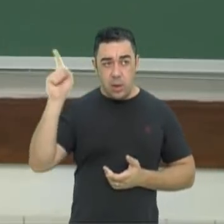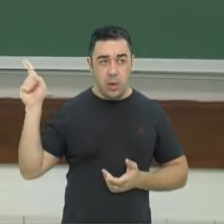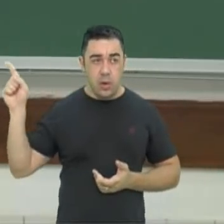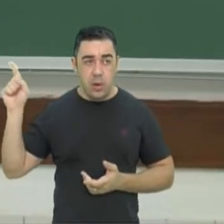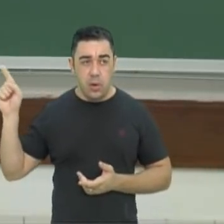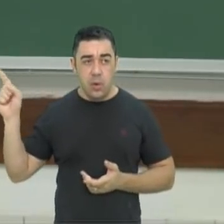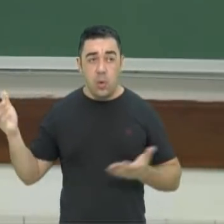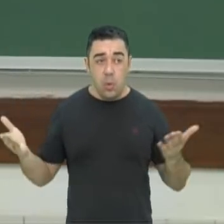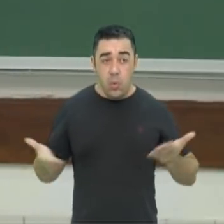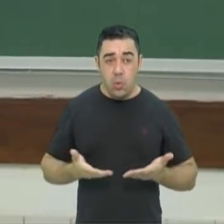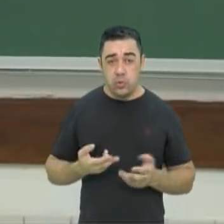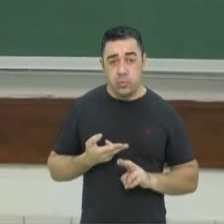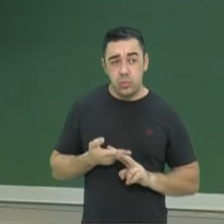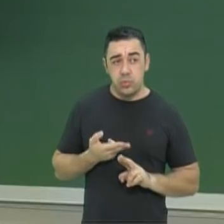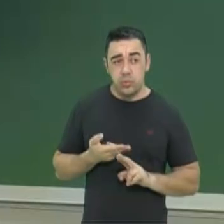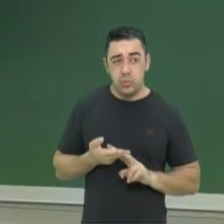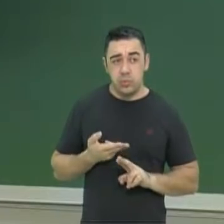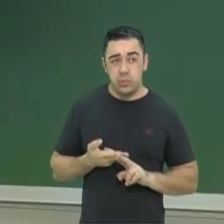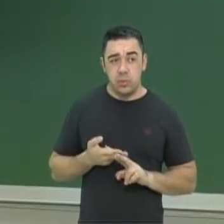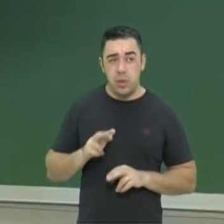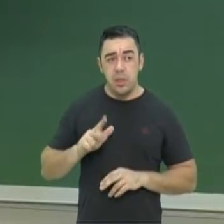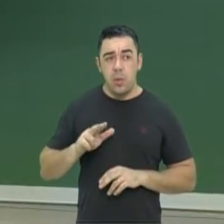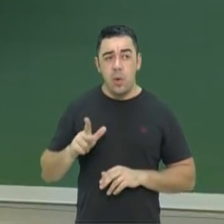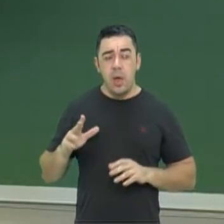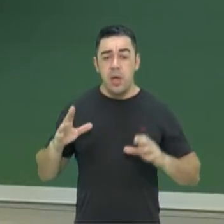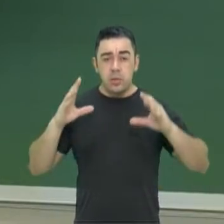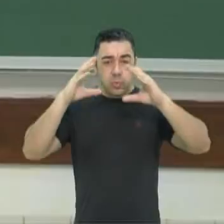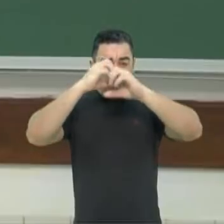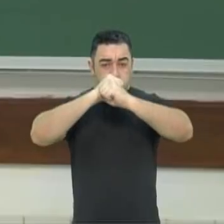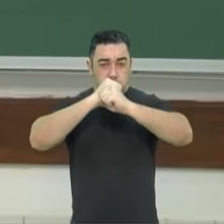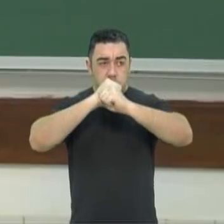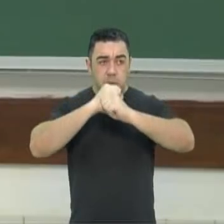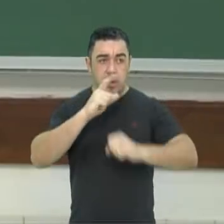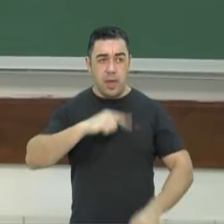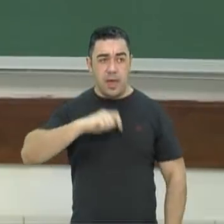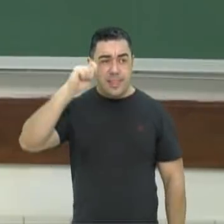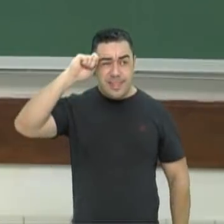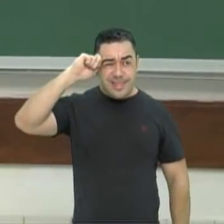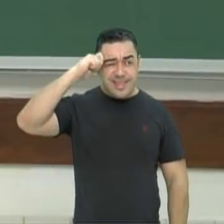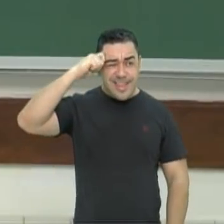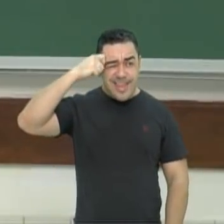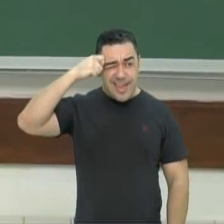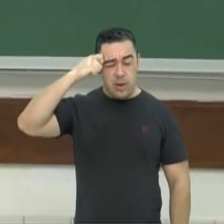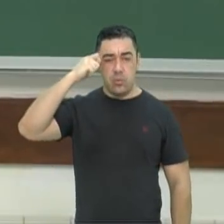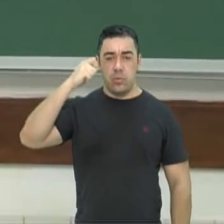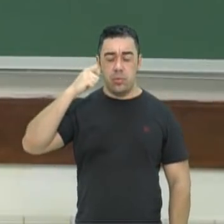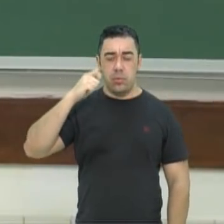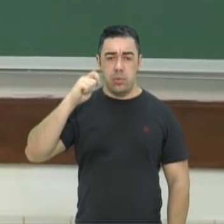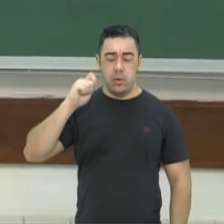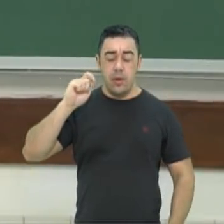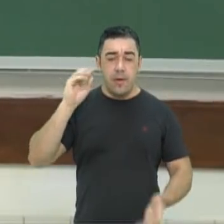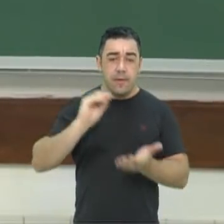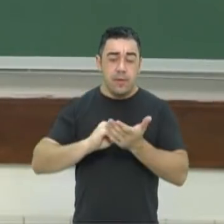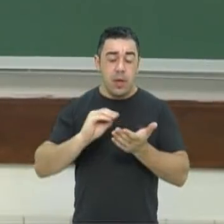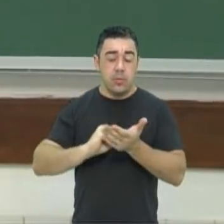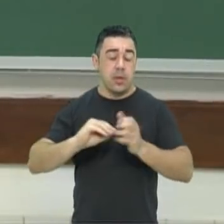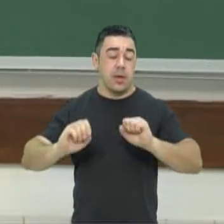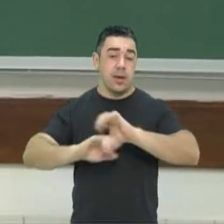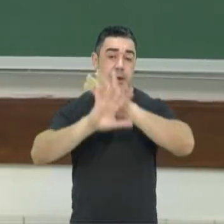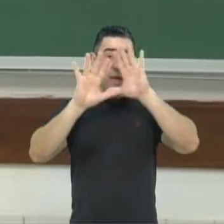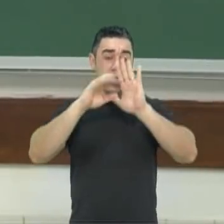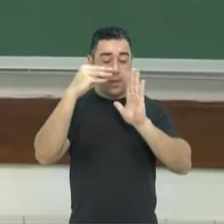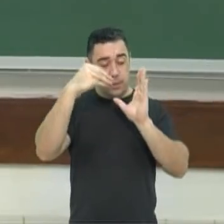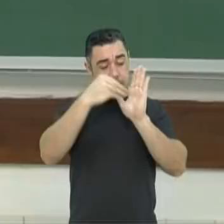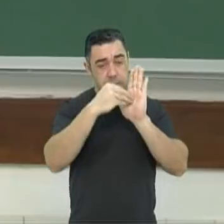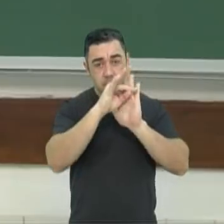só, dizendo que ele não é somente escuro, ele é negro. Então falta o quê? Falta clareza no texto